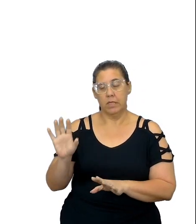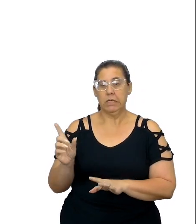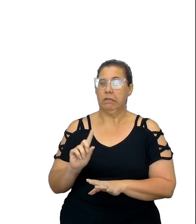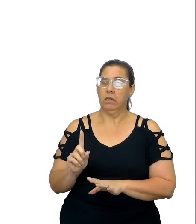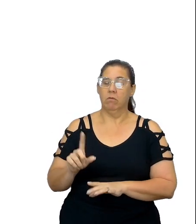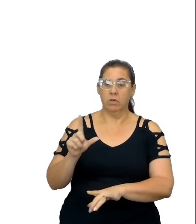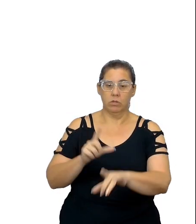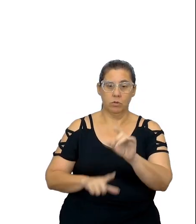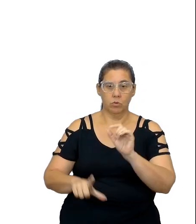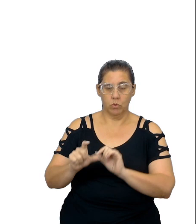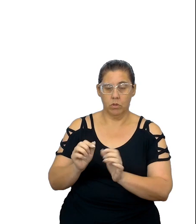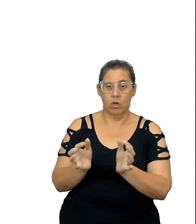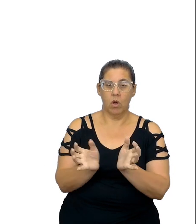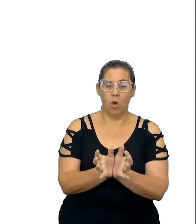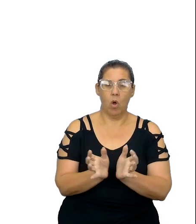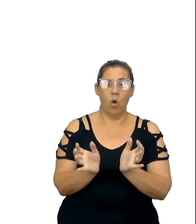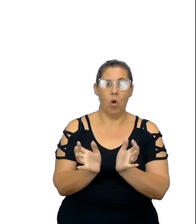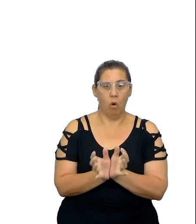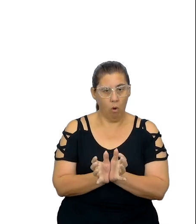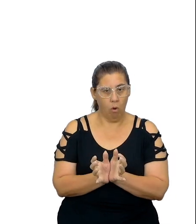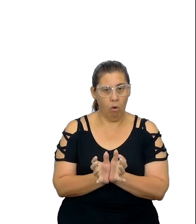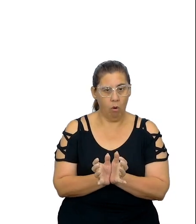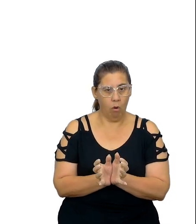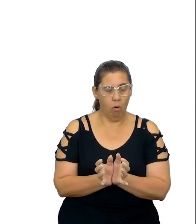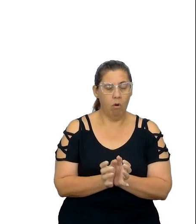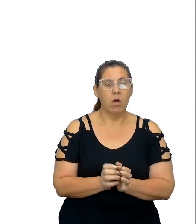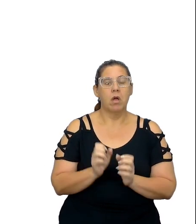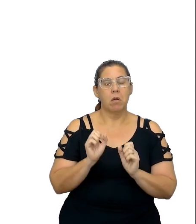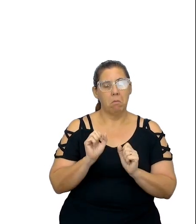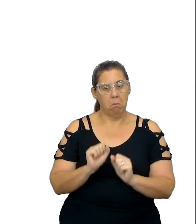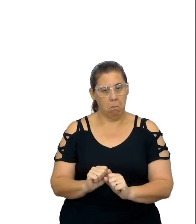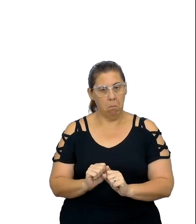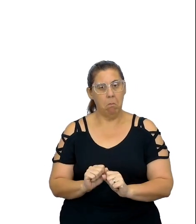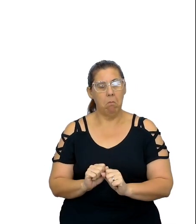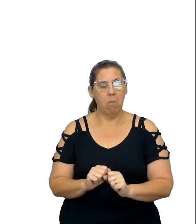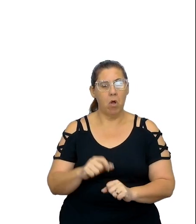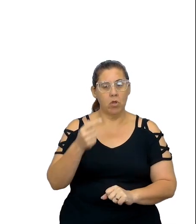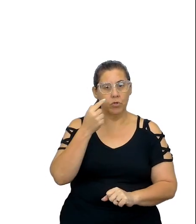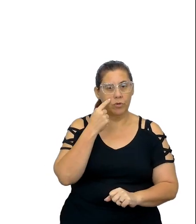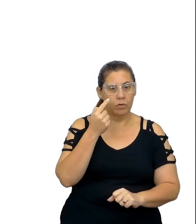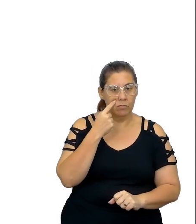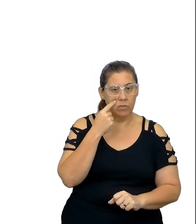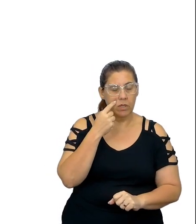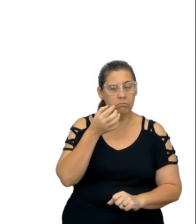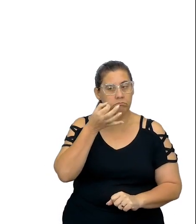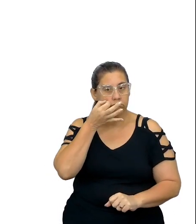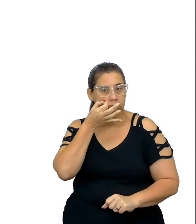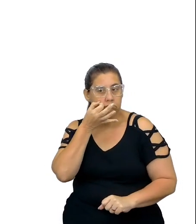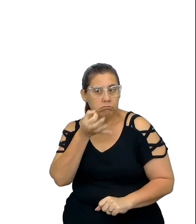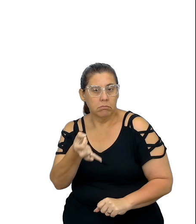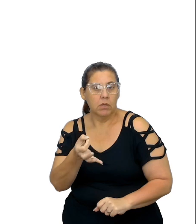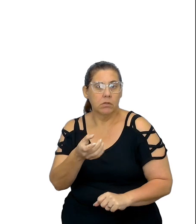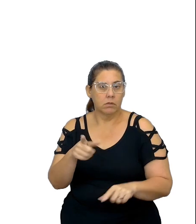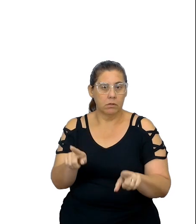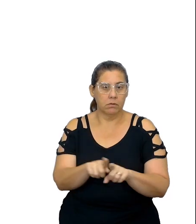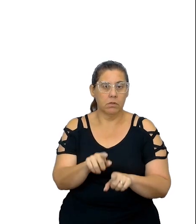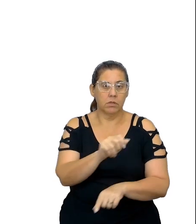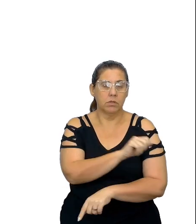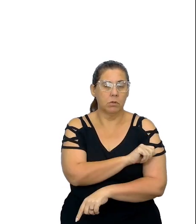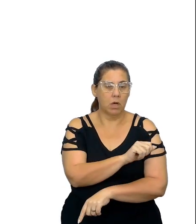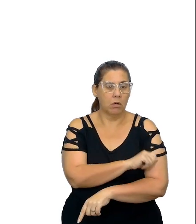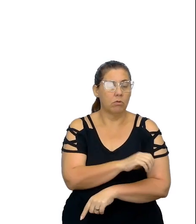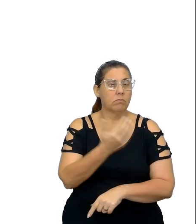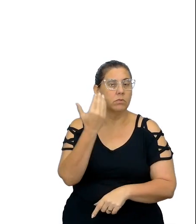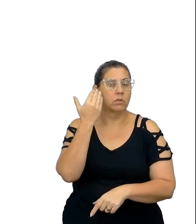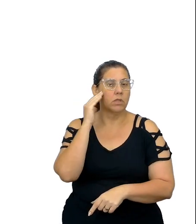seria selecionar esses grupos, né, que possam defender e refutar os pontos de vista, e esses estudantes que ficam à parte,